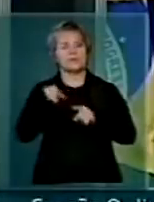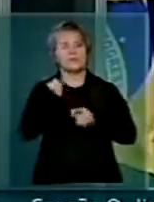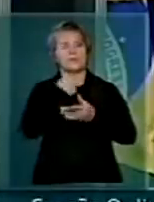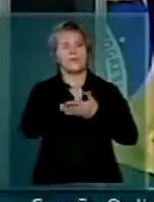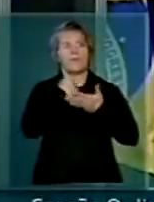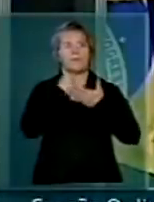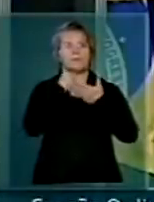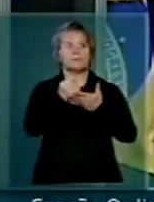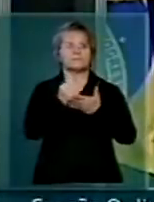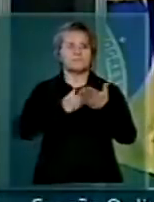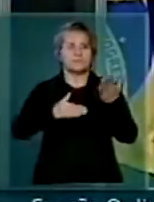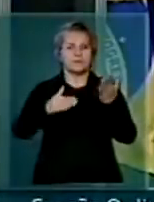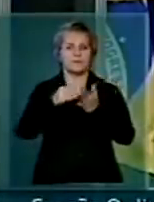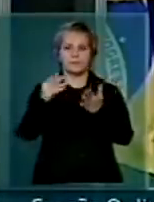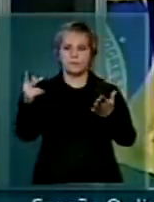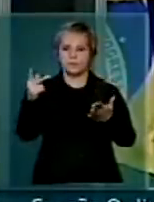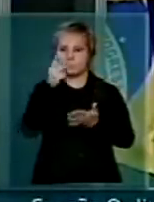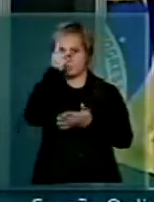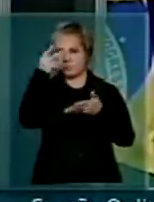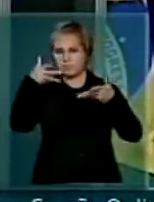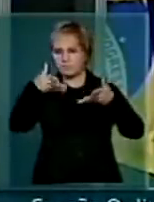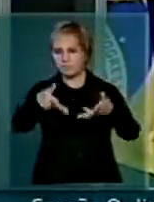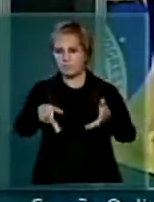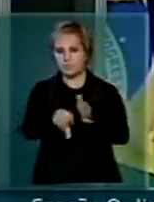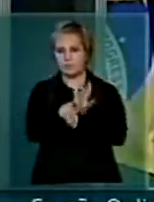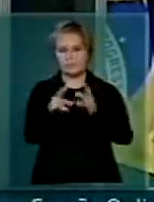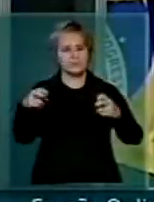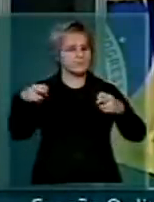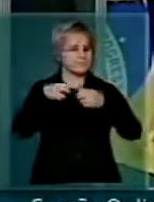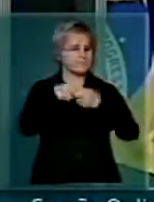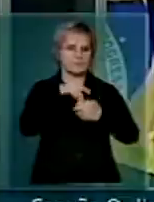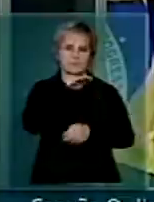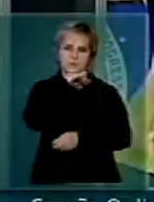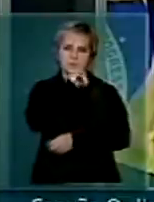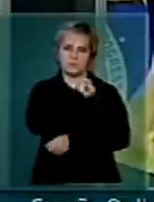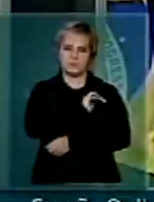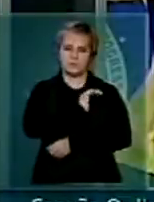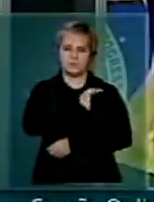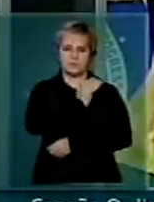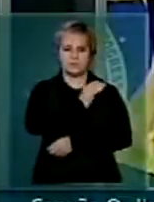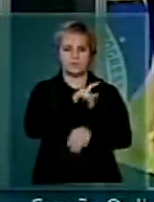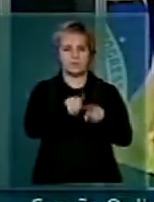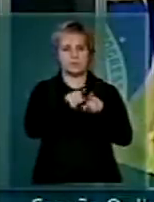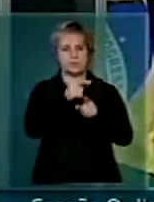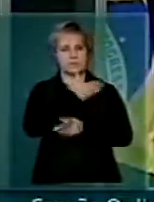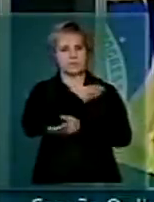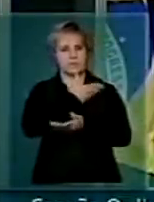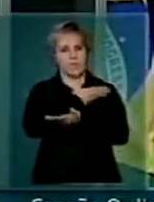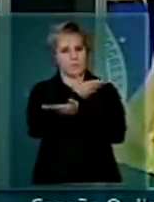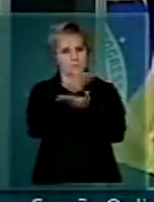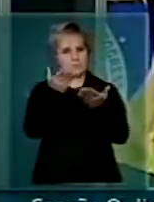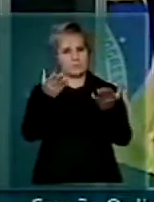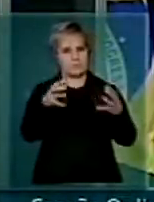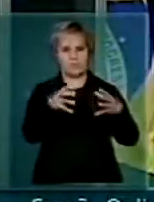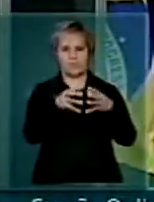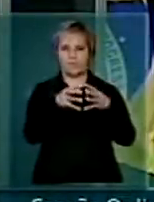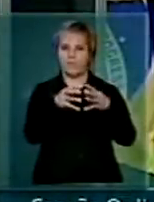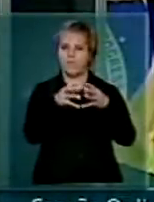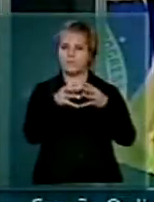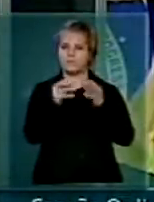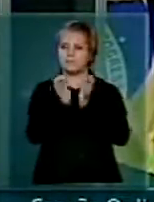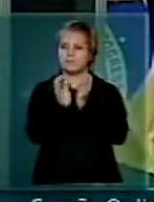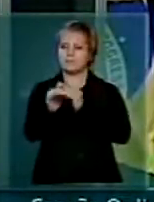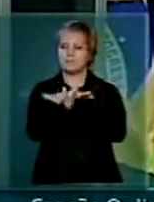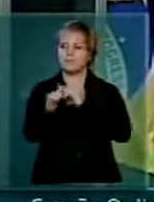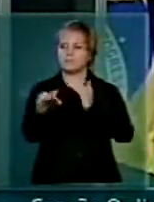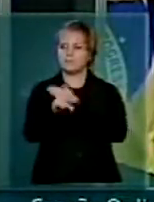solidariedade a todos envolvidos nesse trágico acidente. Então, os companheiros do Movimento dos